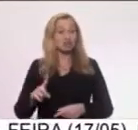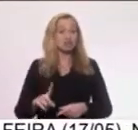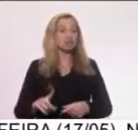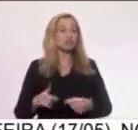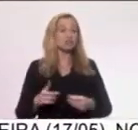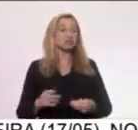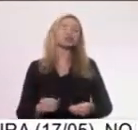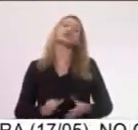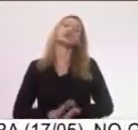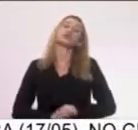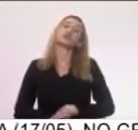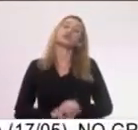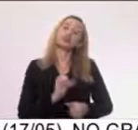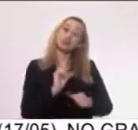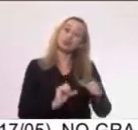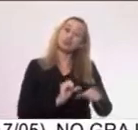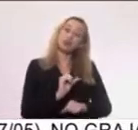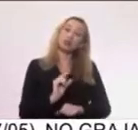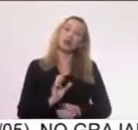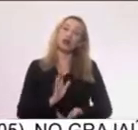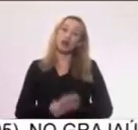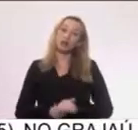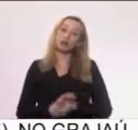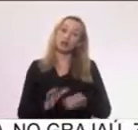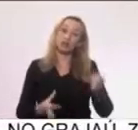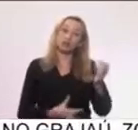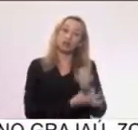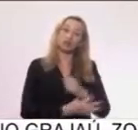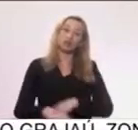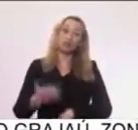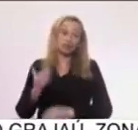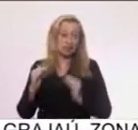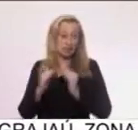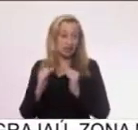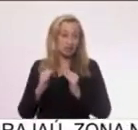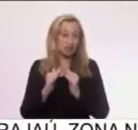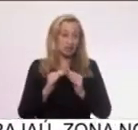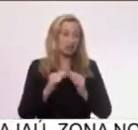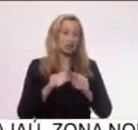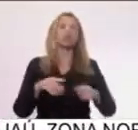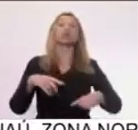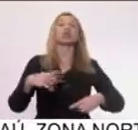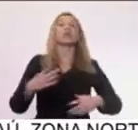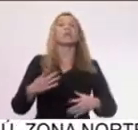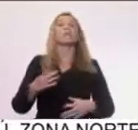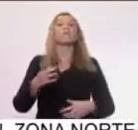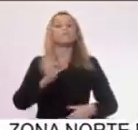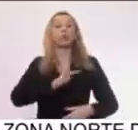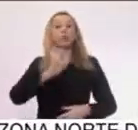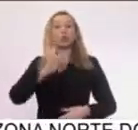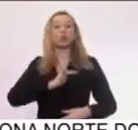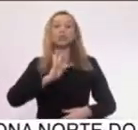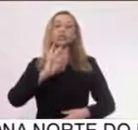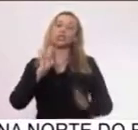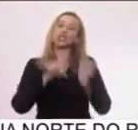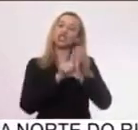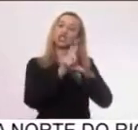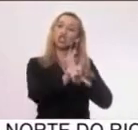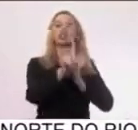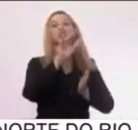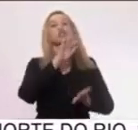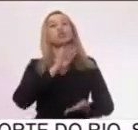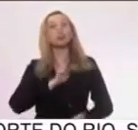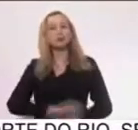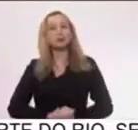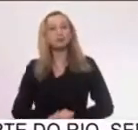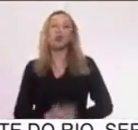valente corpo de segurança dessa casa, o mais rápido possível, em polícia legislativa. Eu tenho diligenciado junto